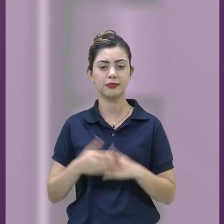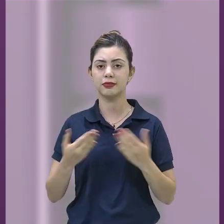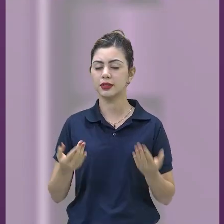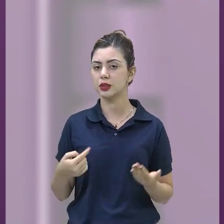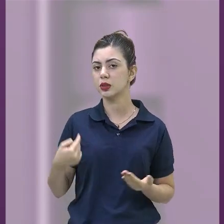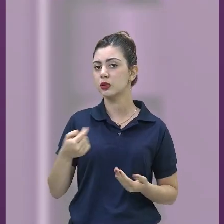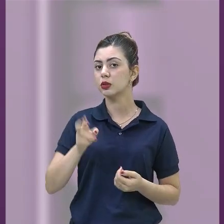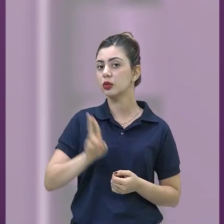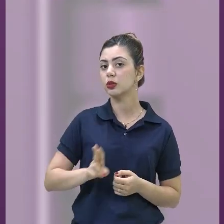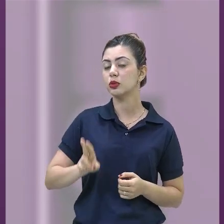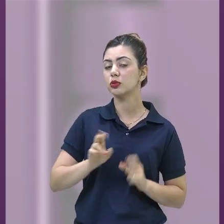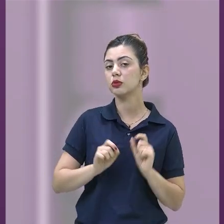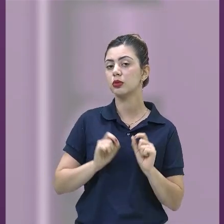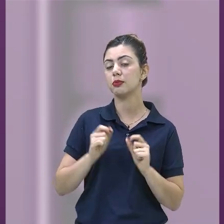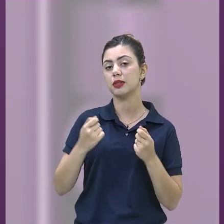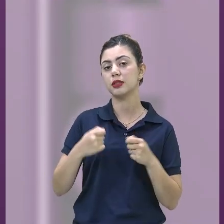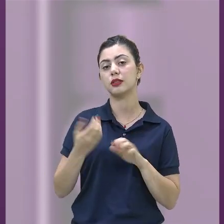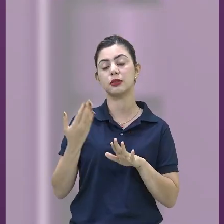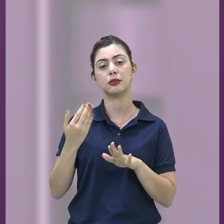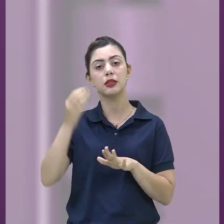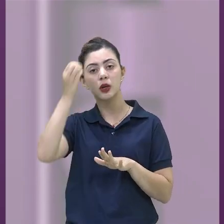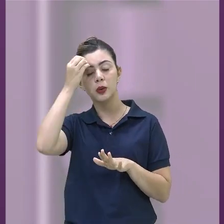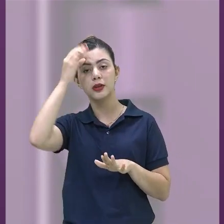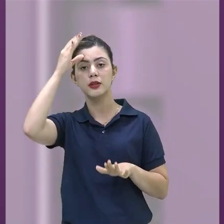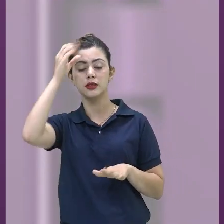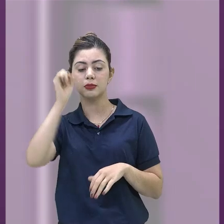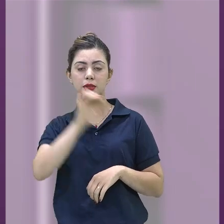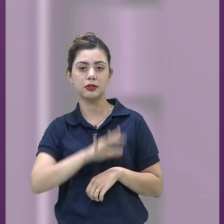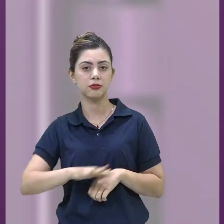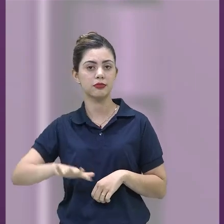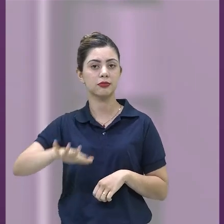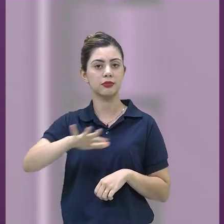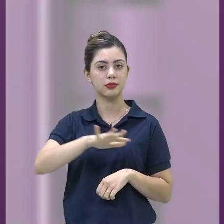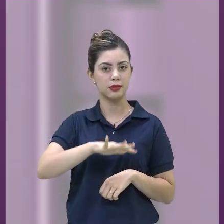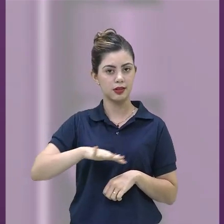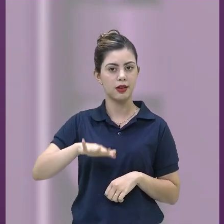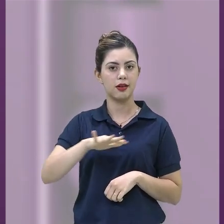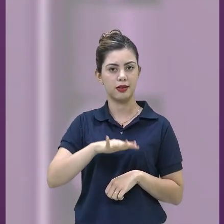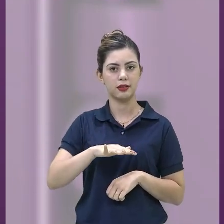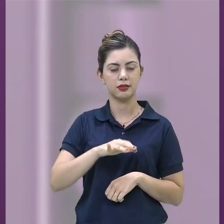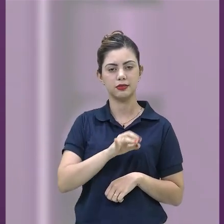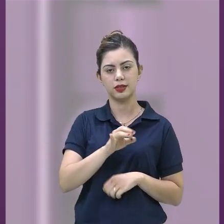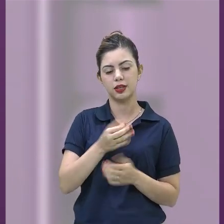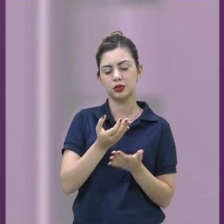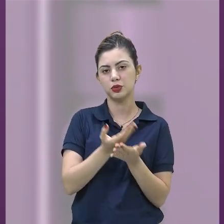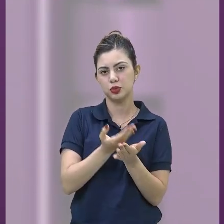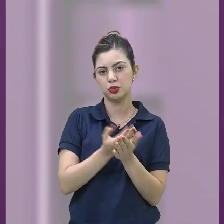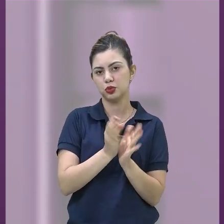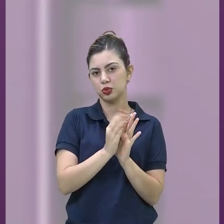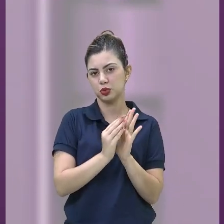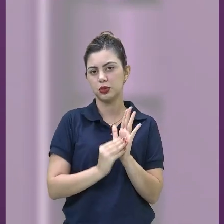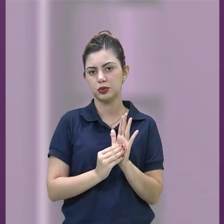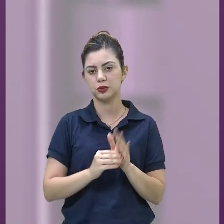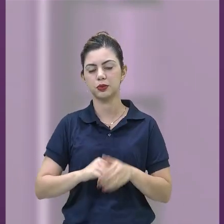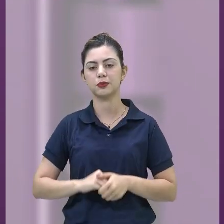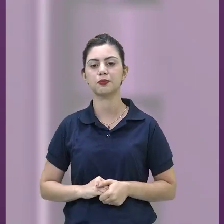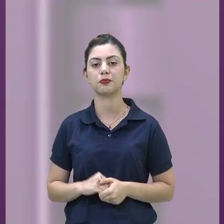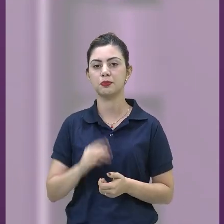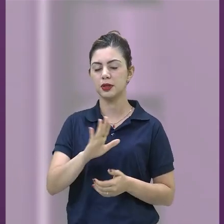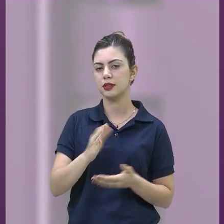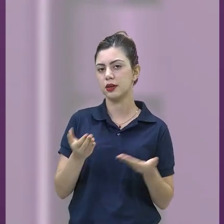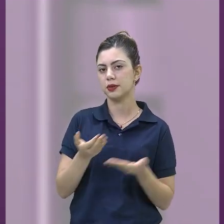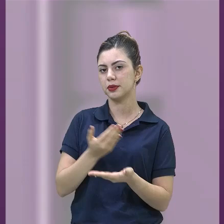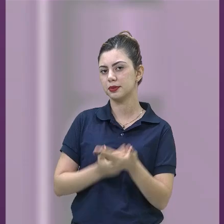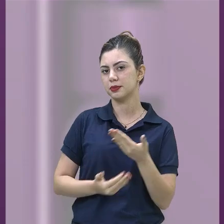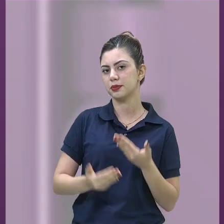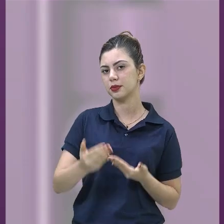uso lá dos conhecimentos de matrizes, né? Principalmente. Vamos prosseguir aí para a gente verificar aí como é